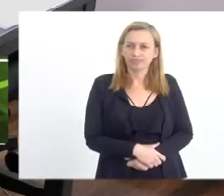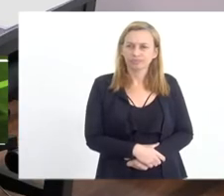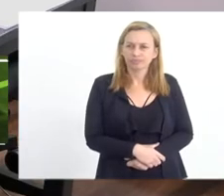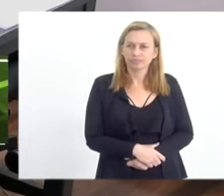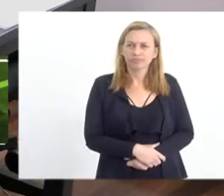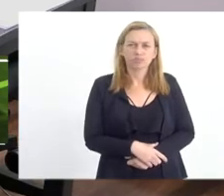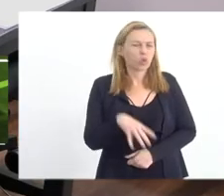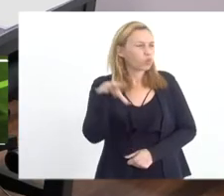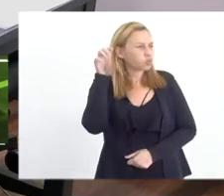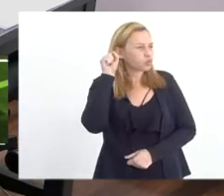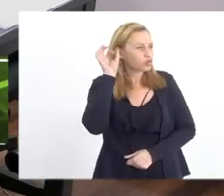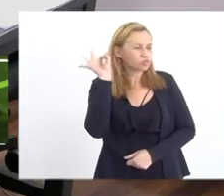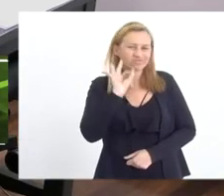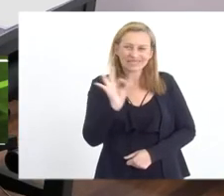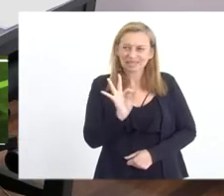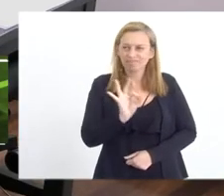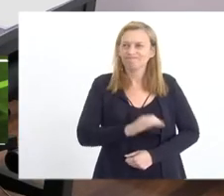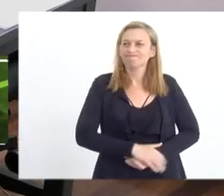Está mudo, Wagner.